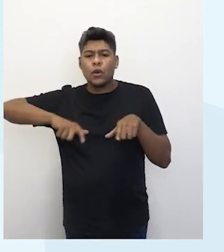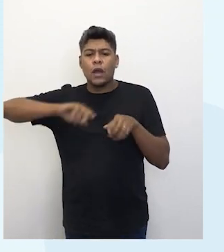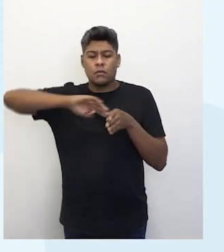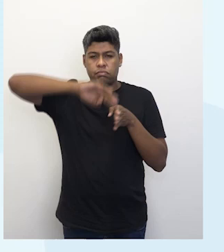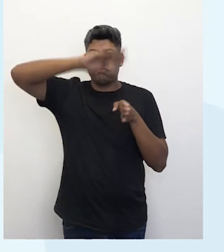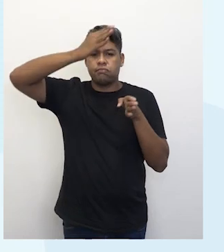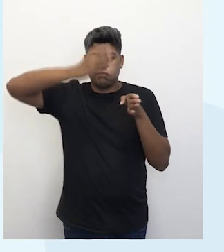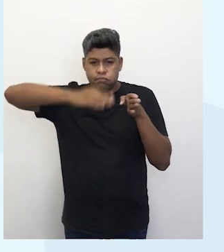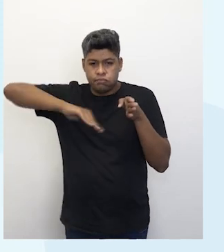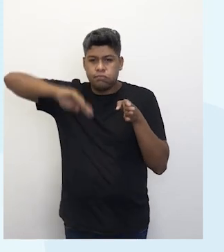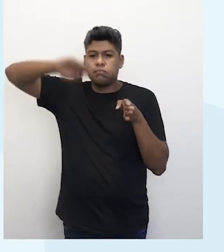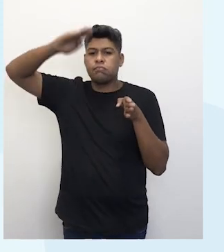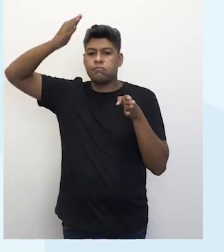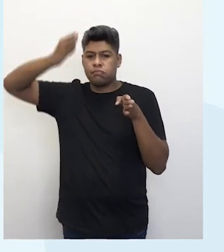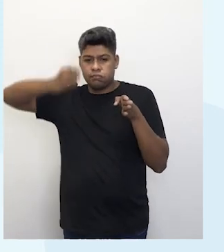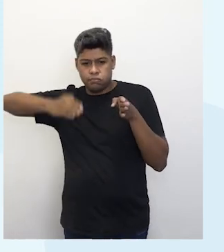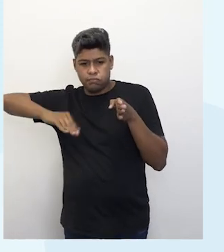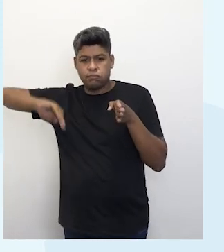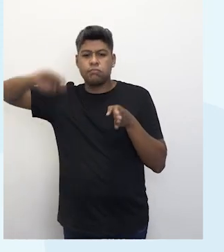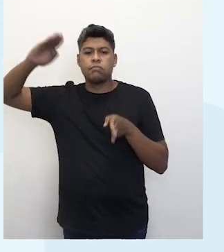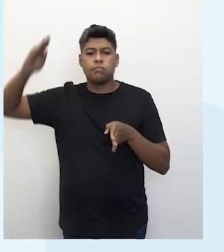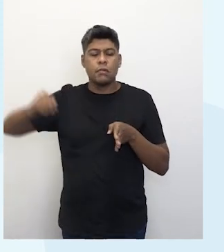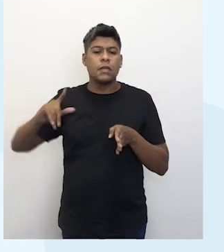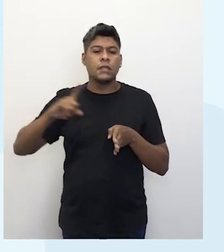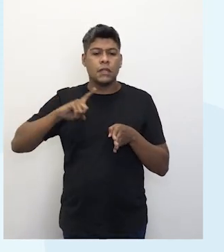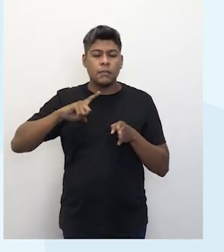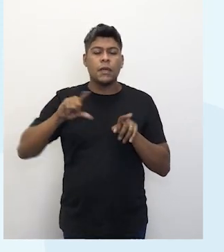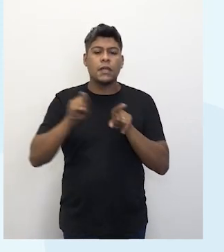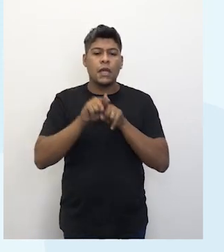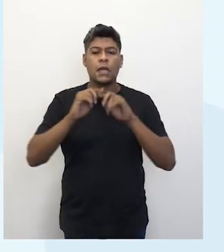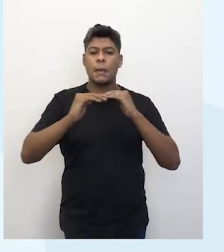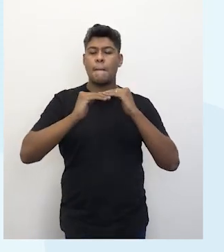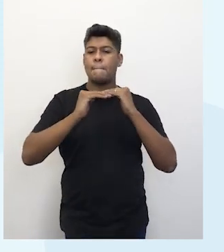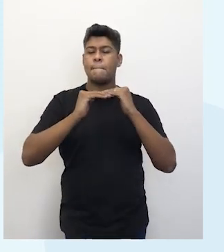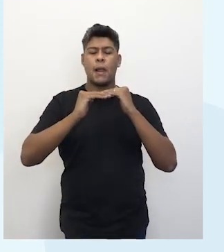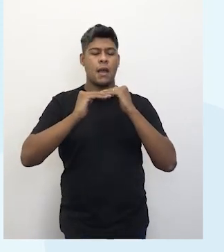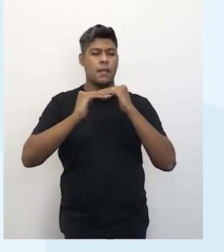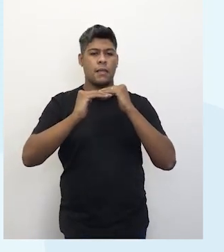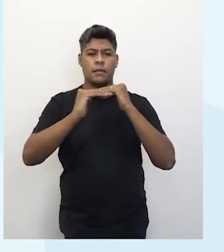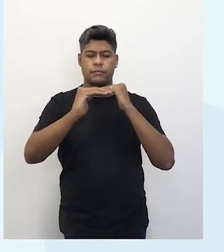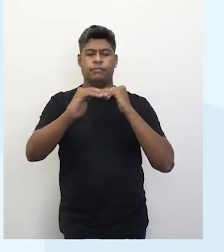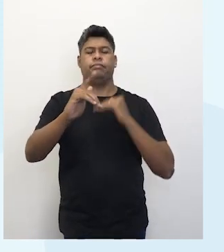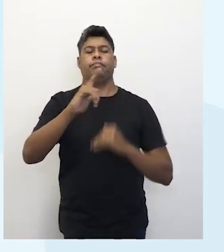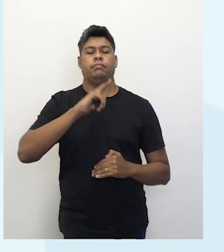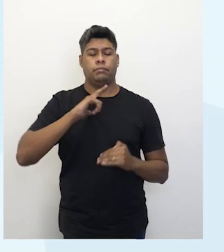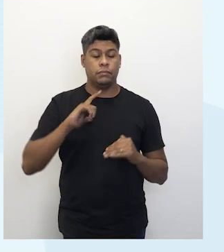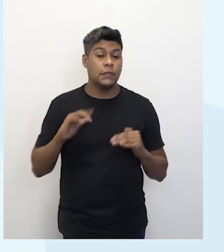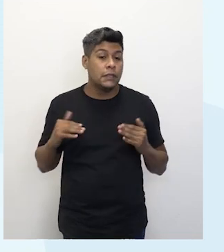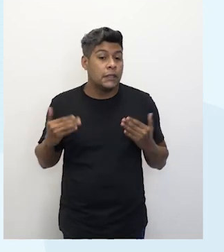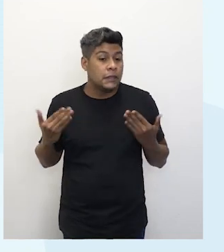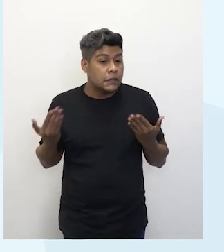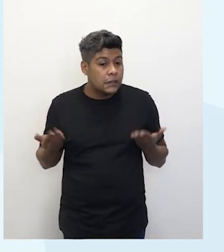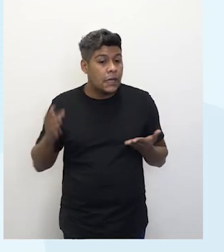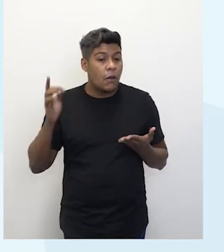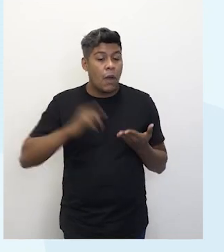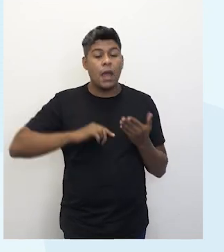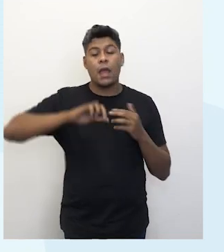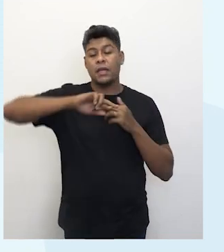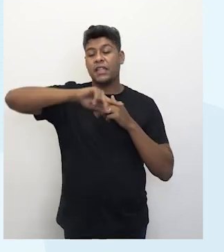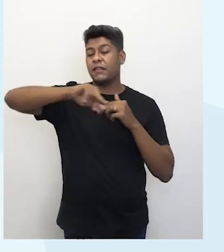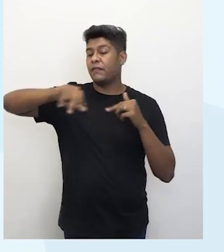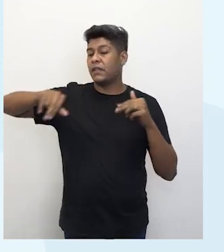montanhosas como também temos aí regiões mais planas regiões planícies aí né então é é bem